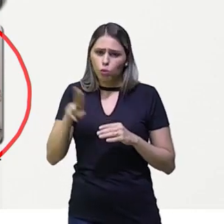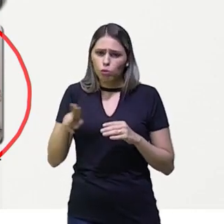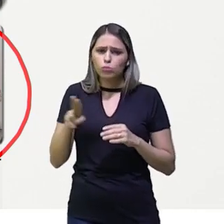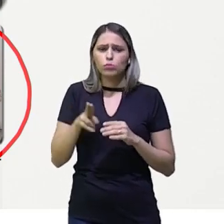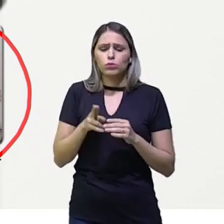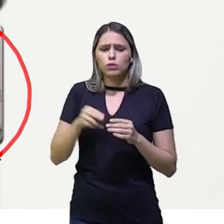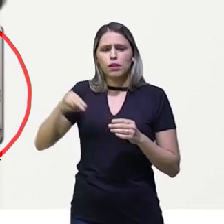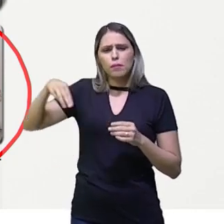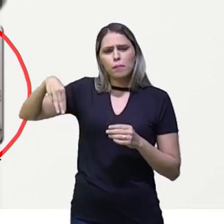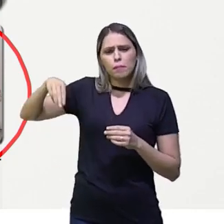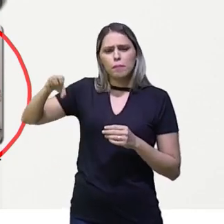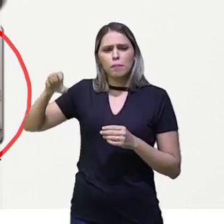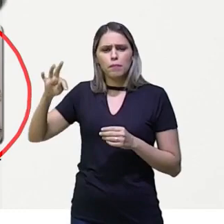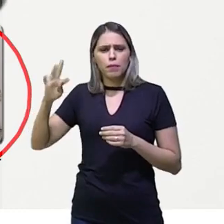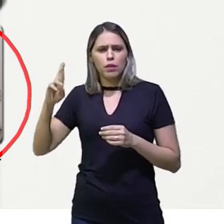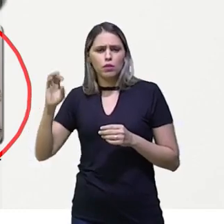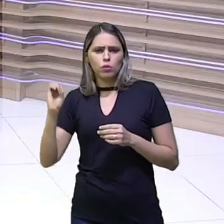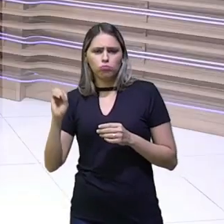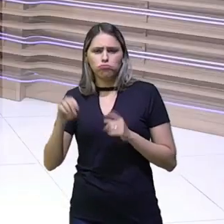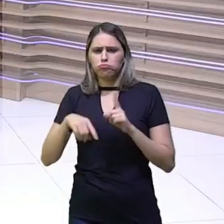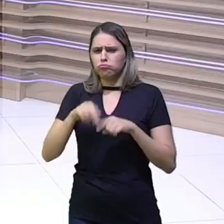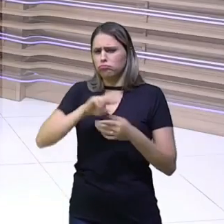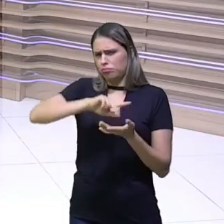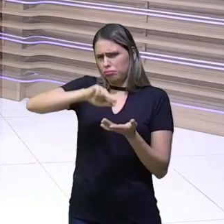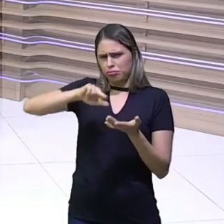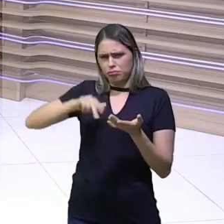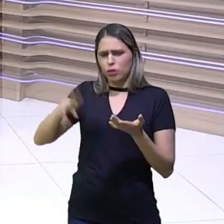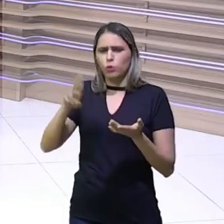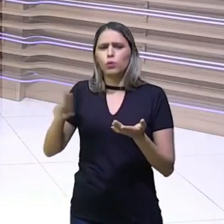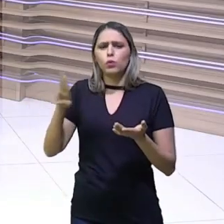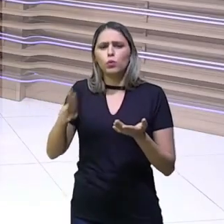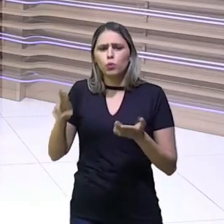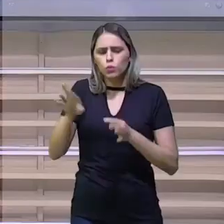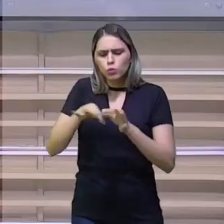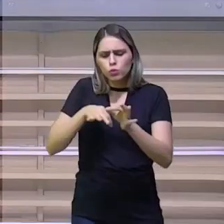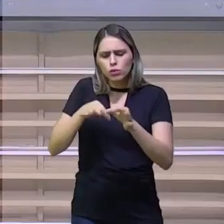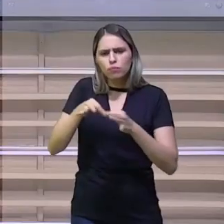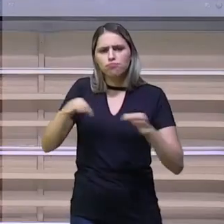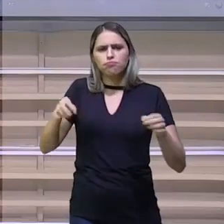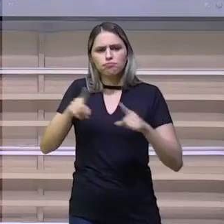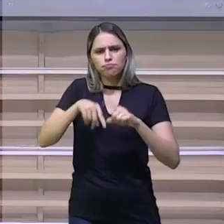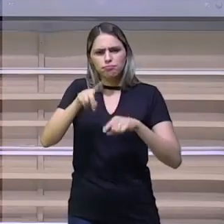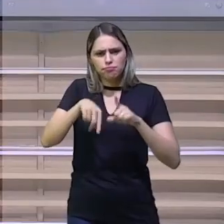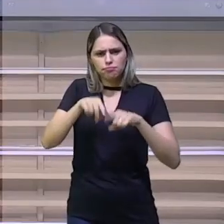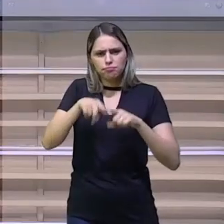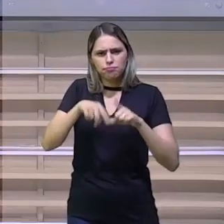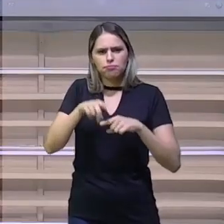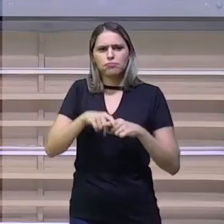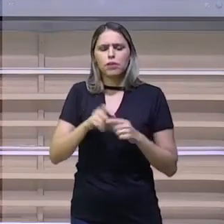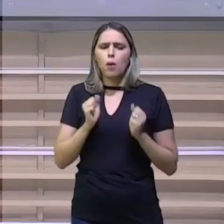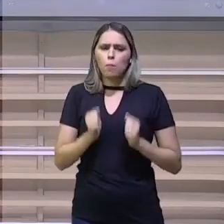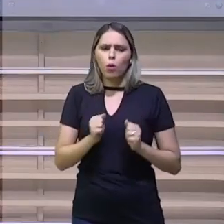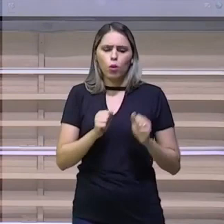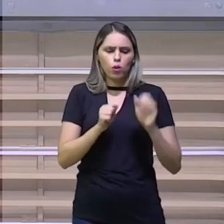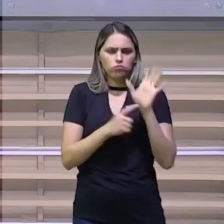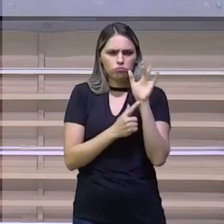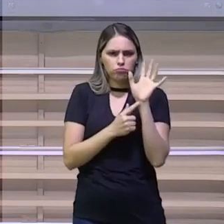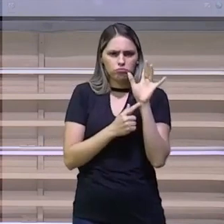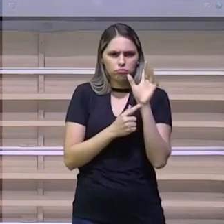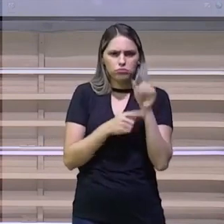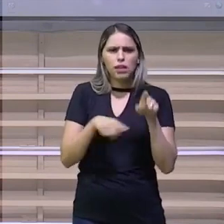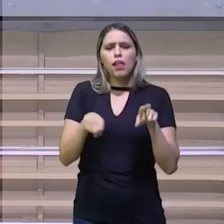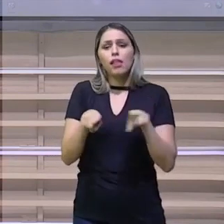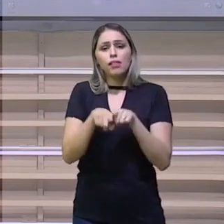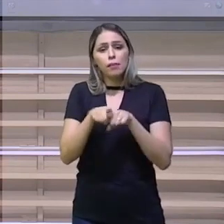São formas de usar o instrumento que você tem na sua casa. Instrumento pode usar a mão, não convencional, mas o